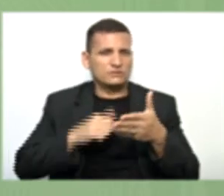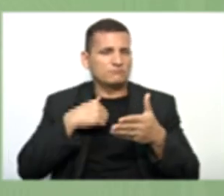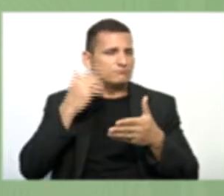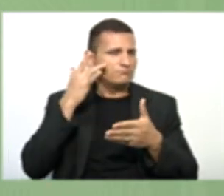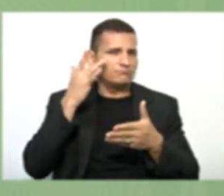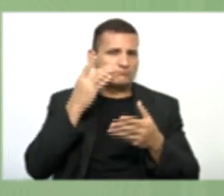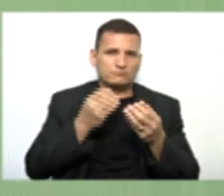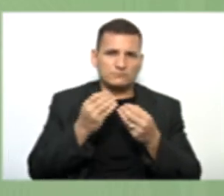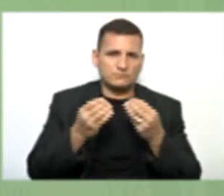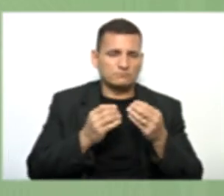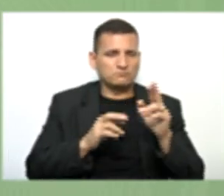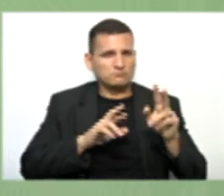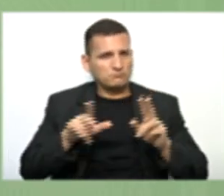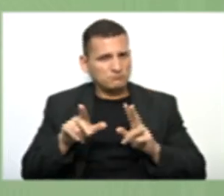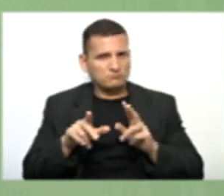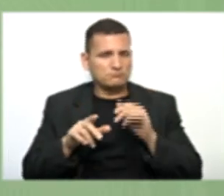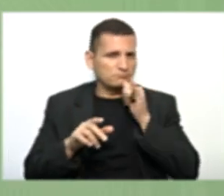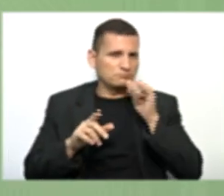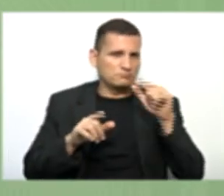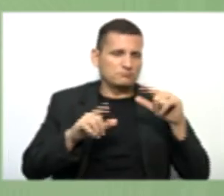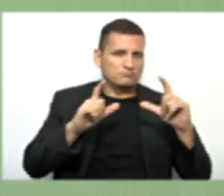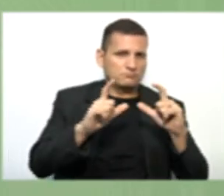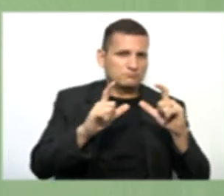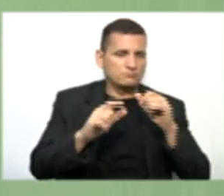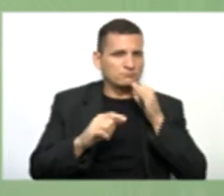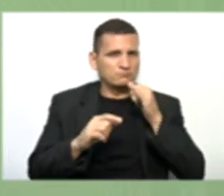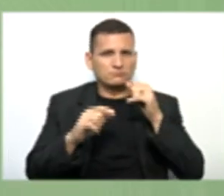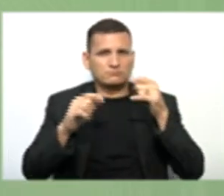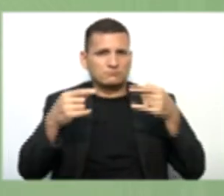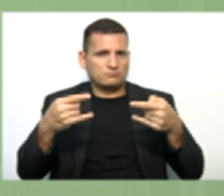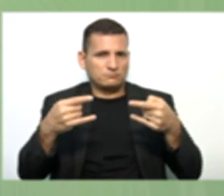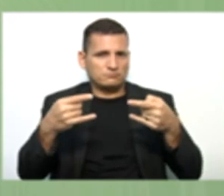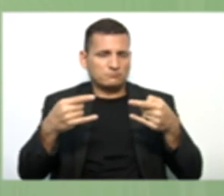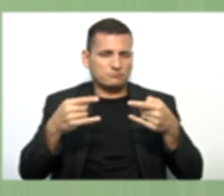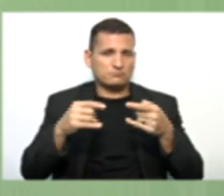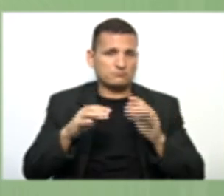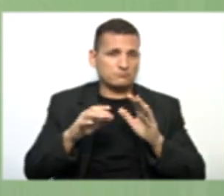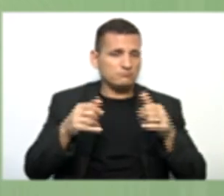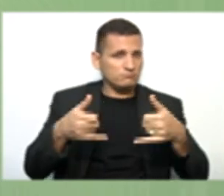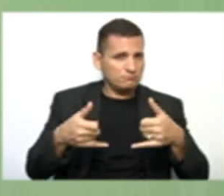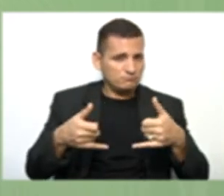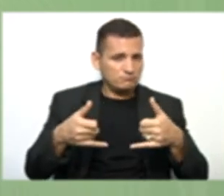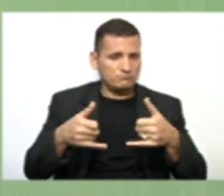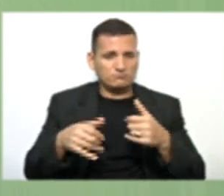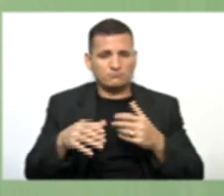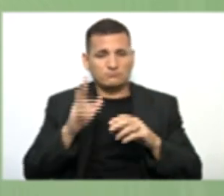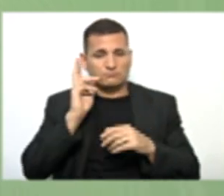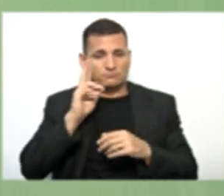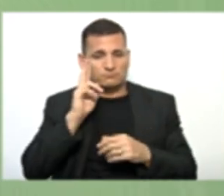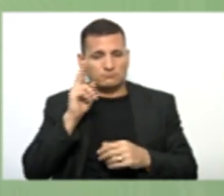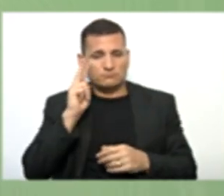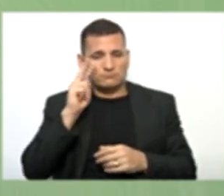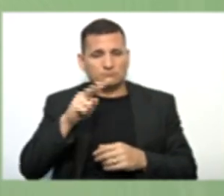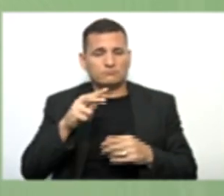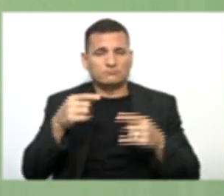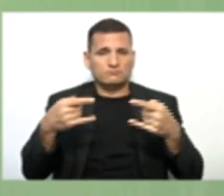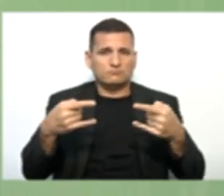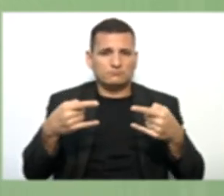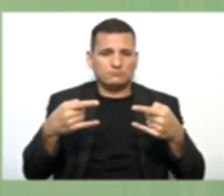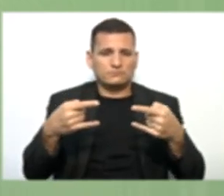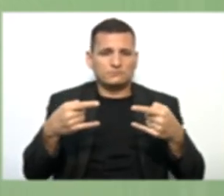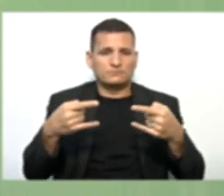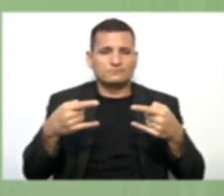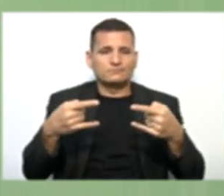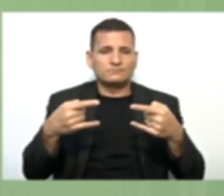sei diferenciar se é parênteses, se é colchete. Lembre-se bem, tá vendo o colchete aqui, ó? Olha ele aqui